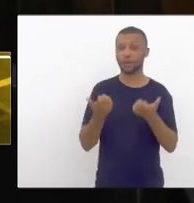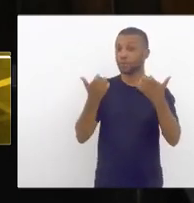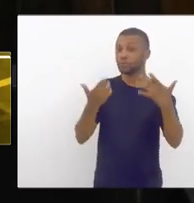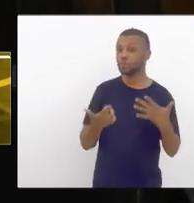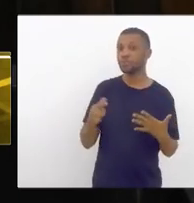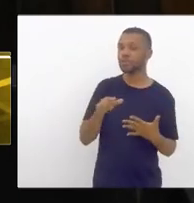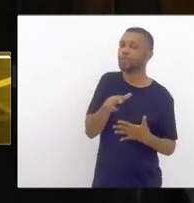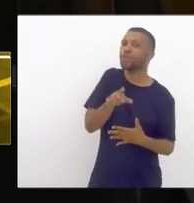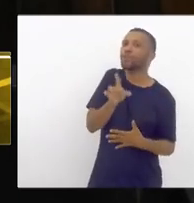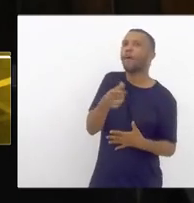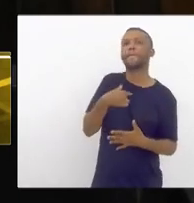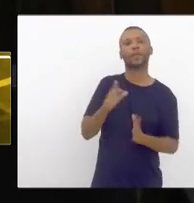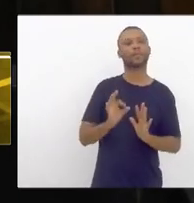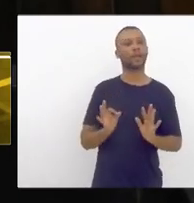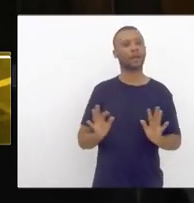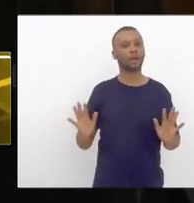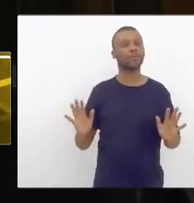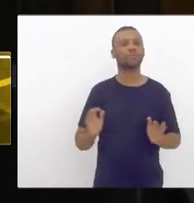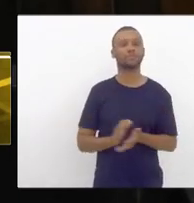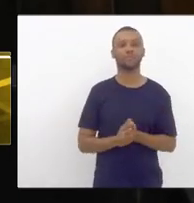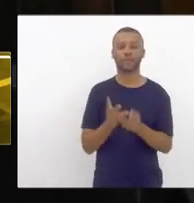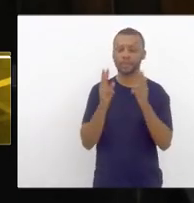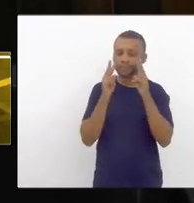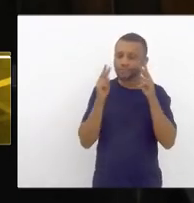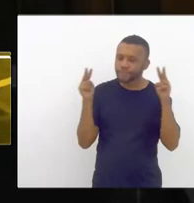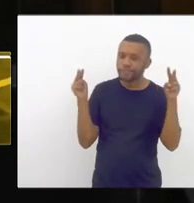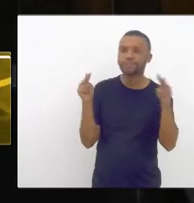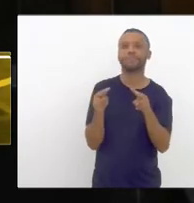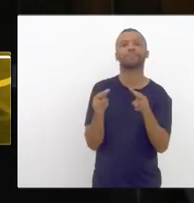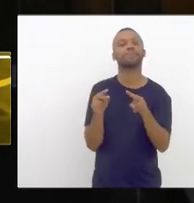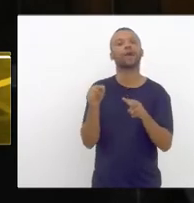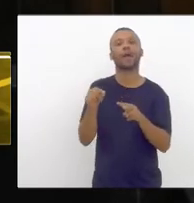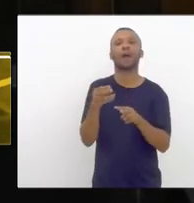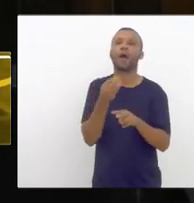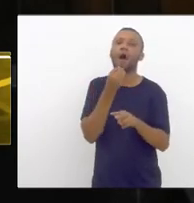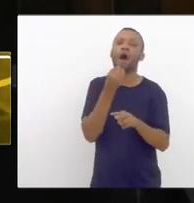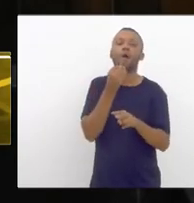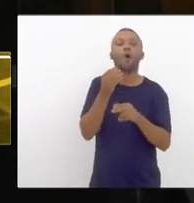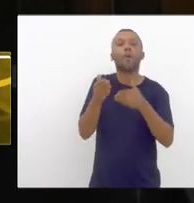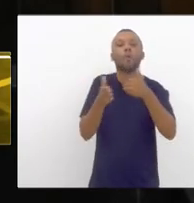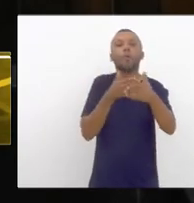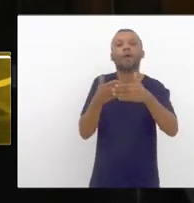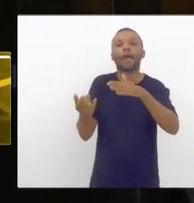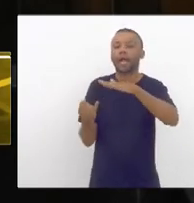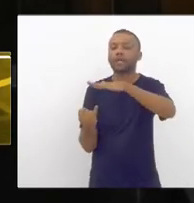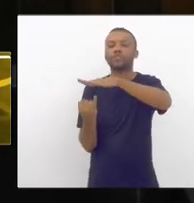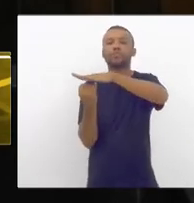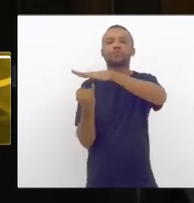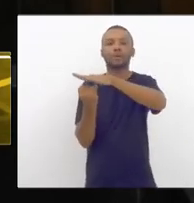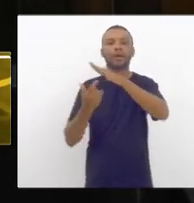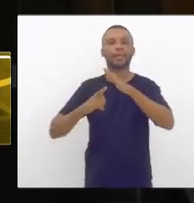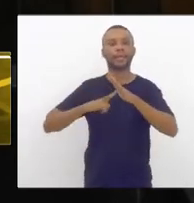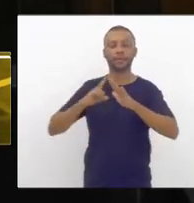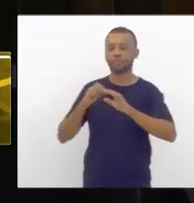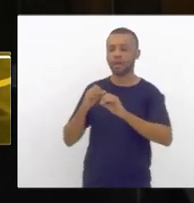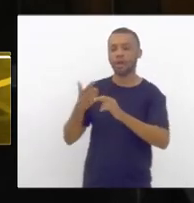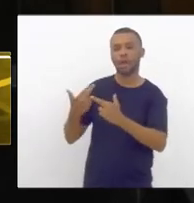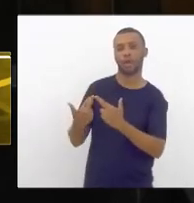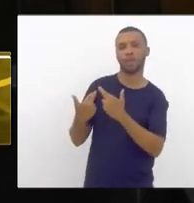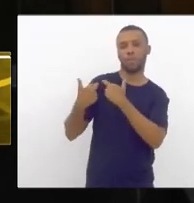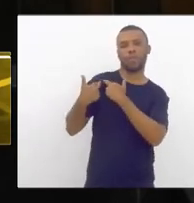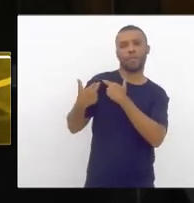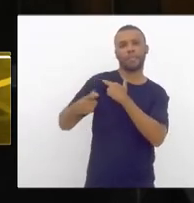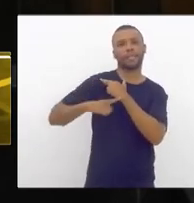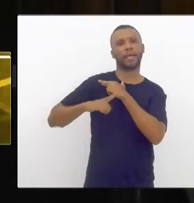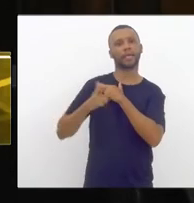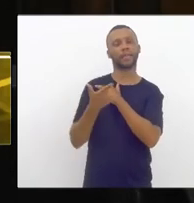eu acho que o Esse reconhecimento é claro que qualquer entidade ela tem uma uma cara né ela tem alguém que tem que tomar